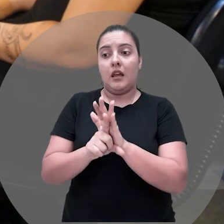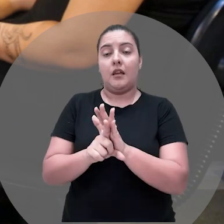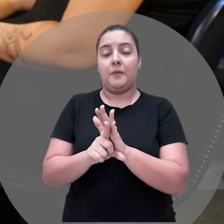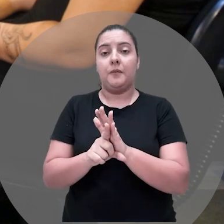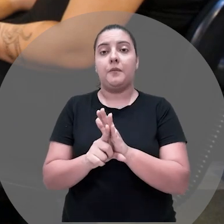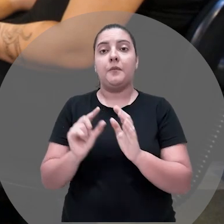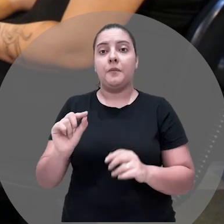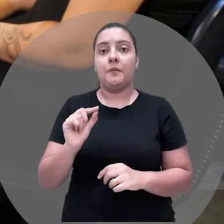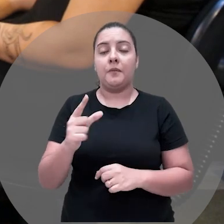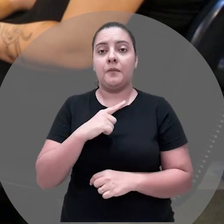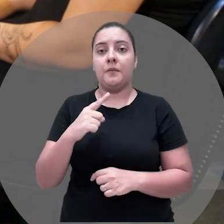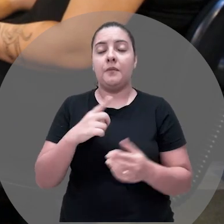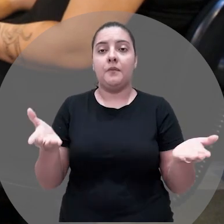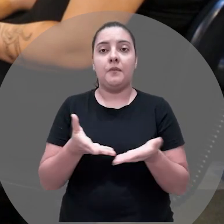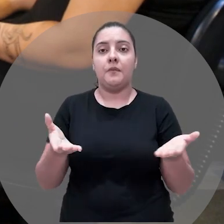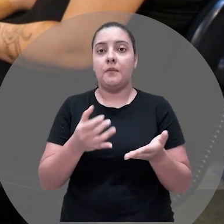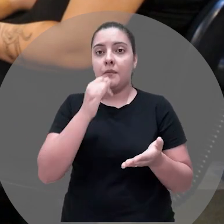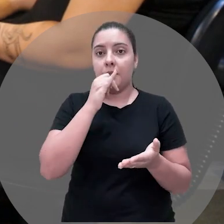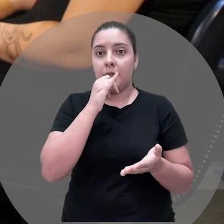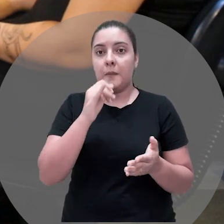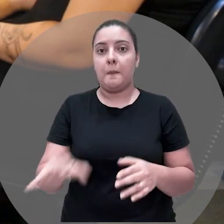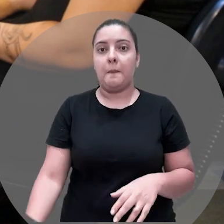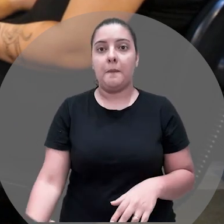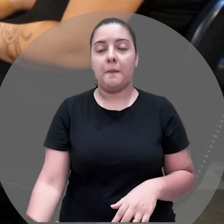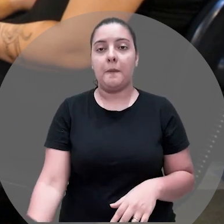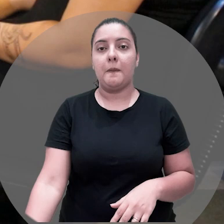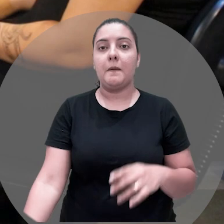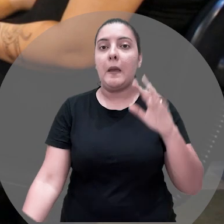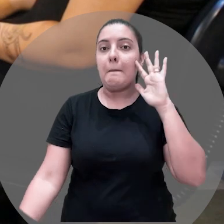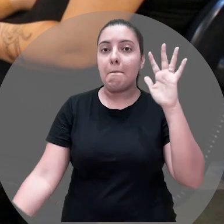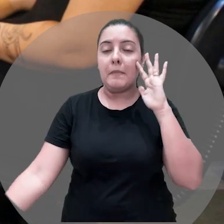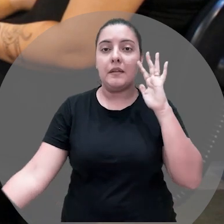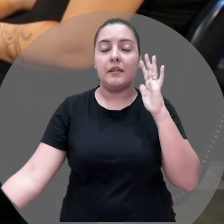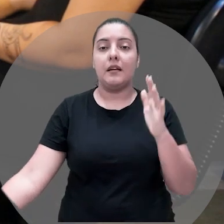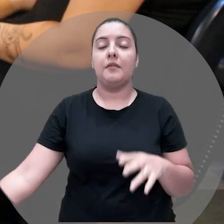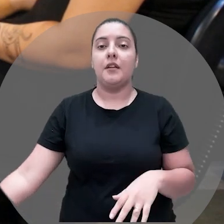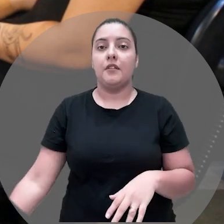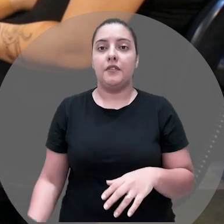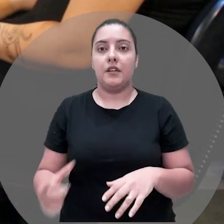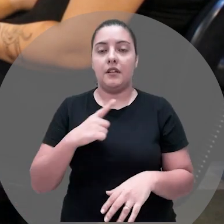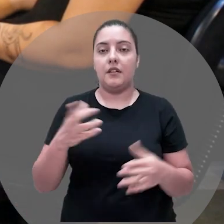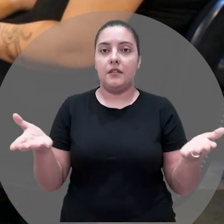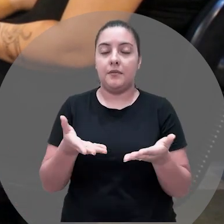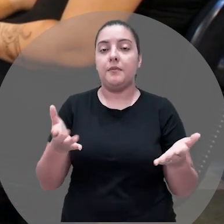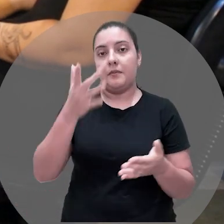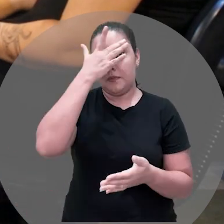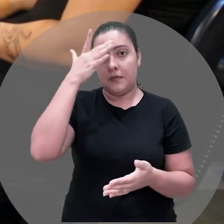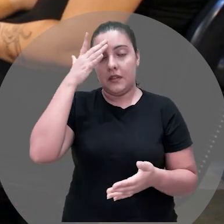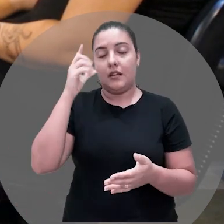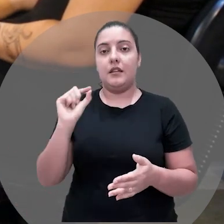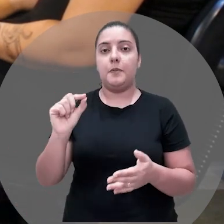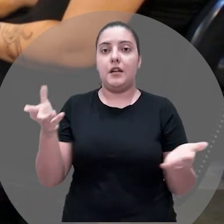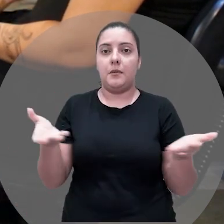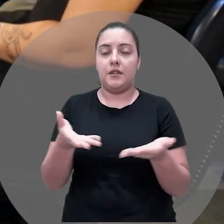responsável por lei e aí a gente a pergunta né como é que a gente pode pensar e agir né assim de formar acessível para